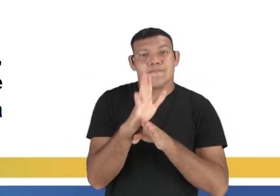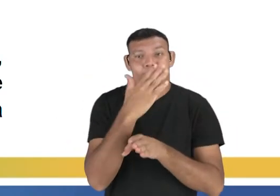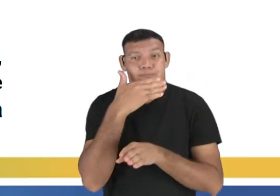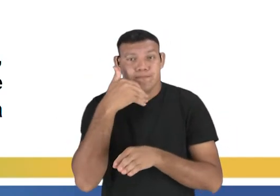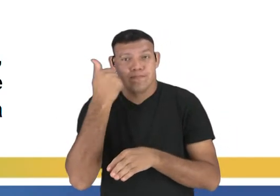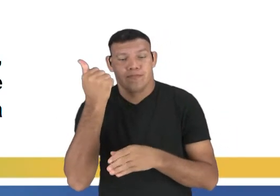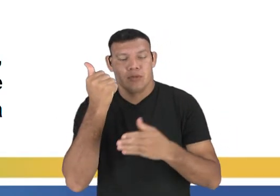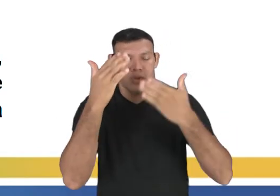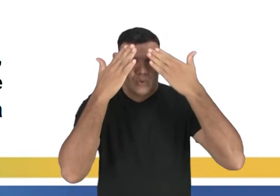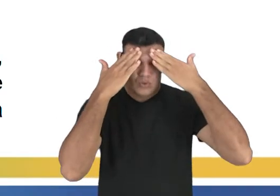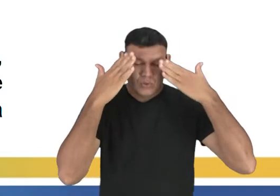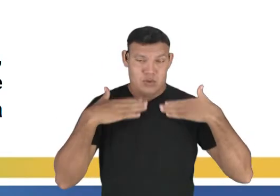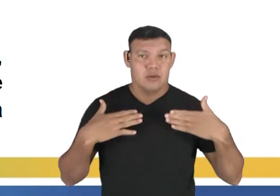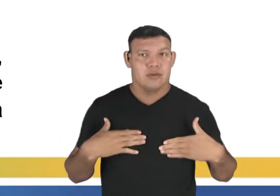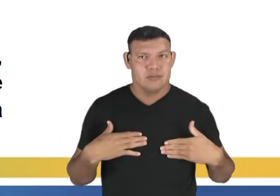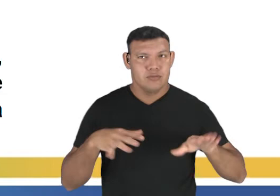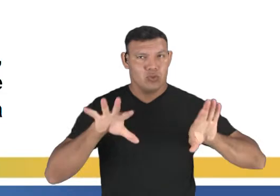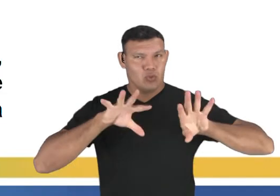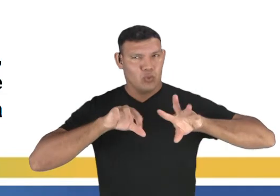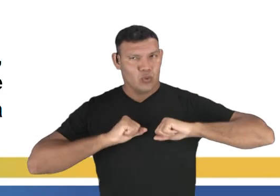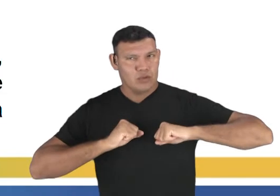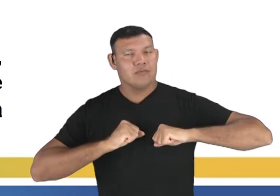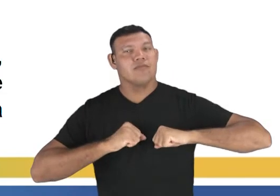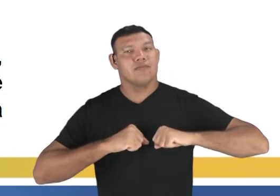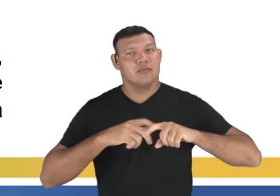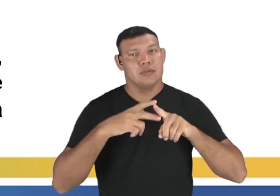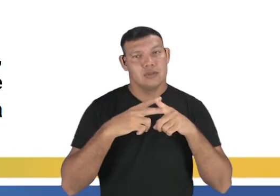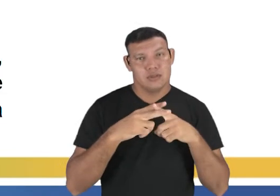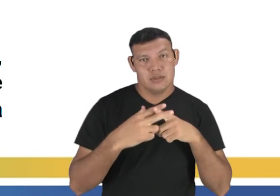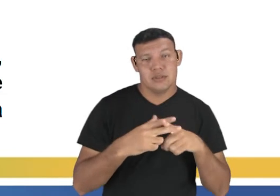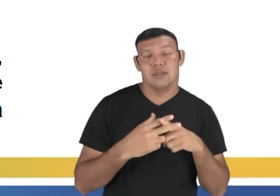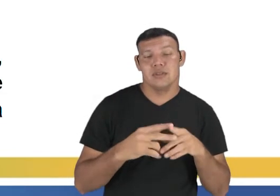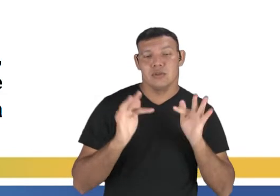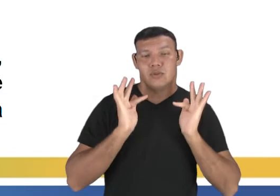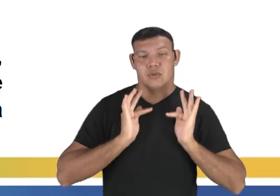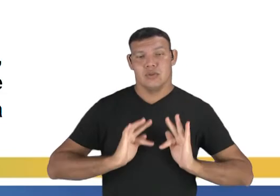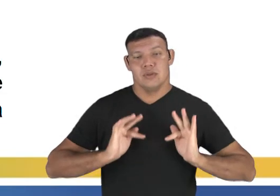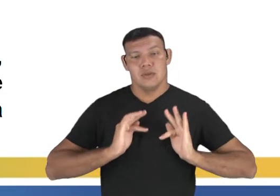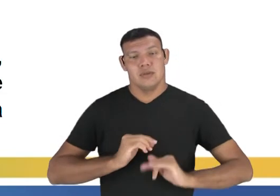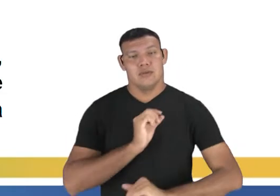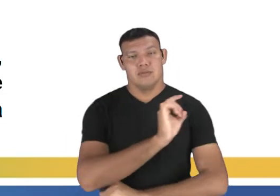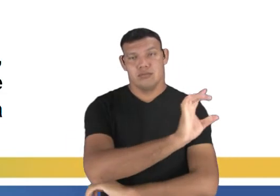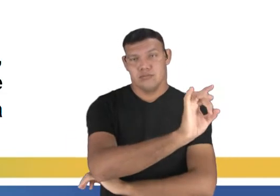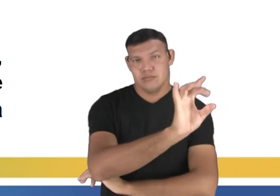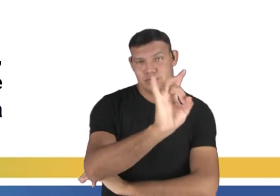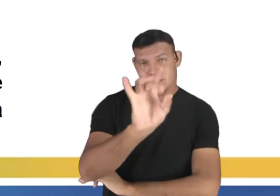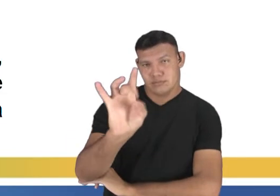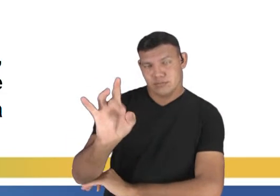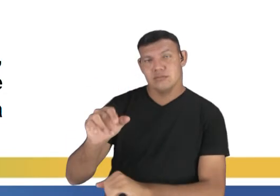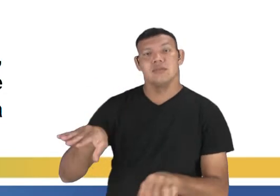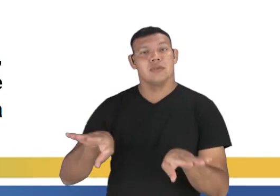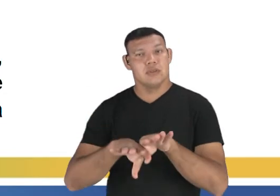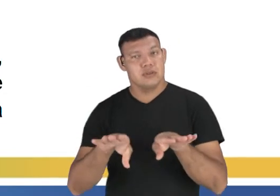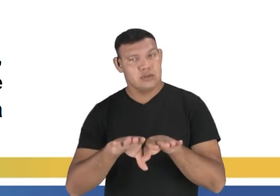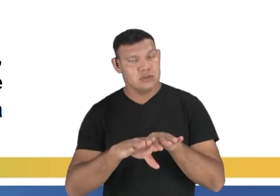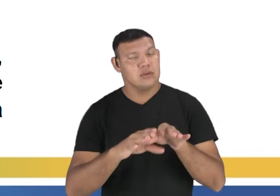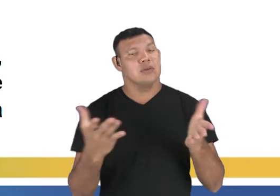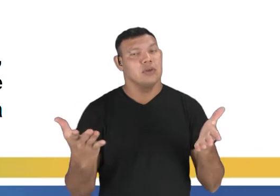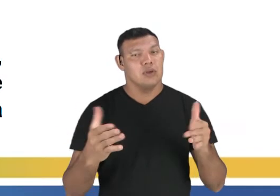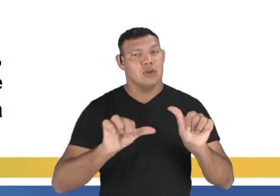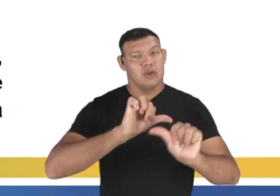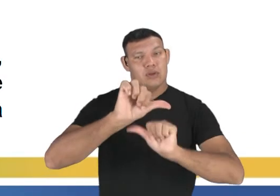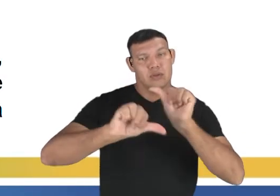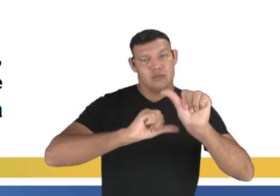do rendimento, a aquisição e a manutenção da condição física individual ou a modificação da composição